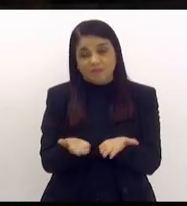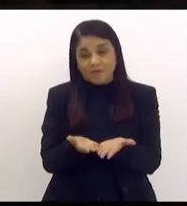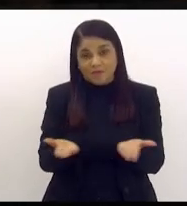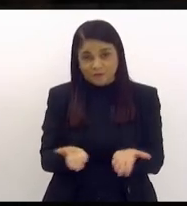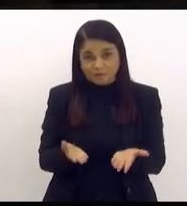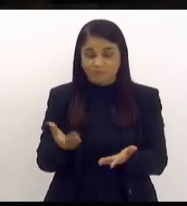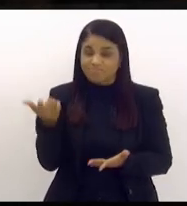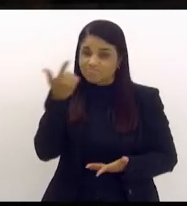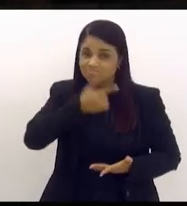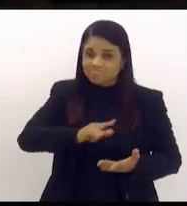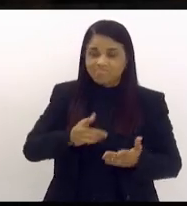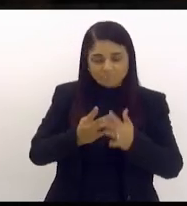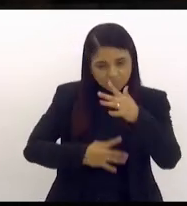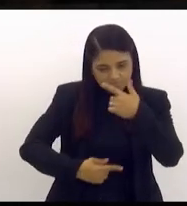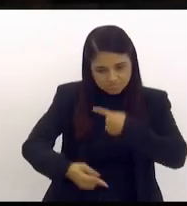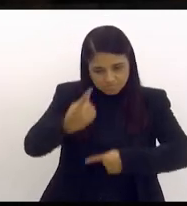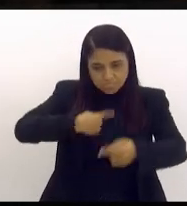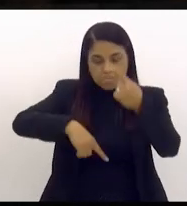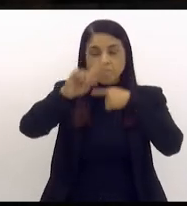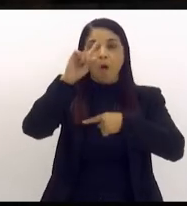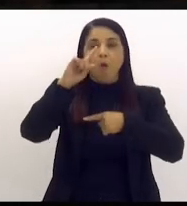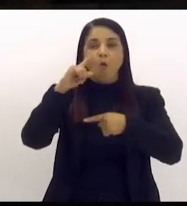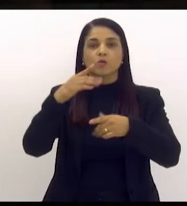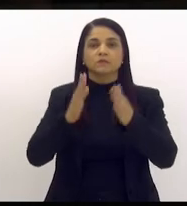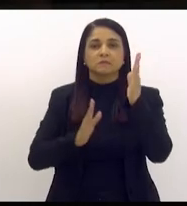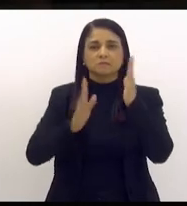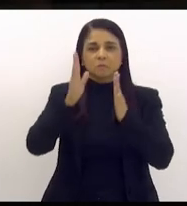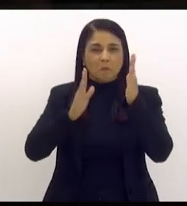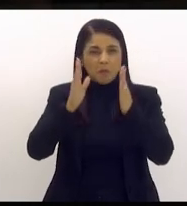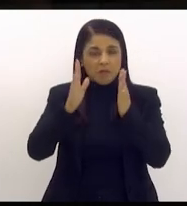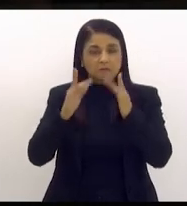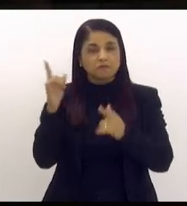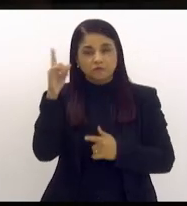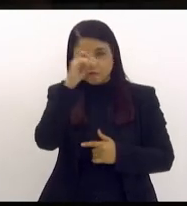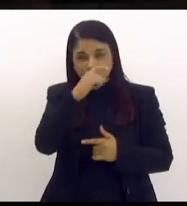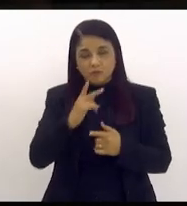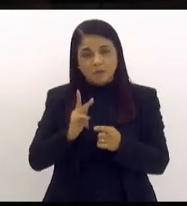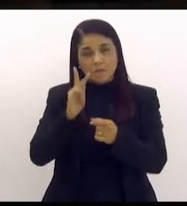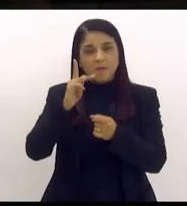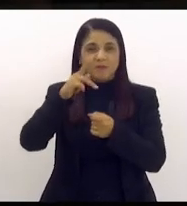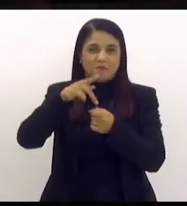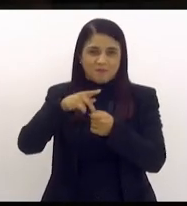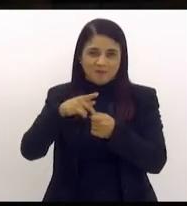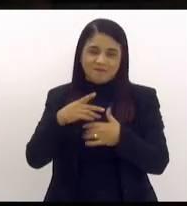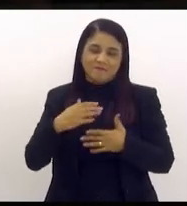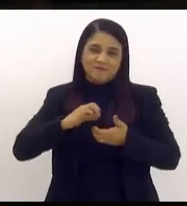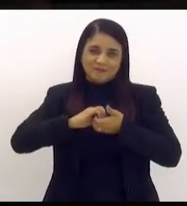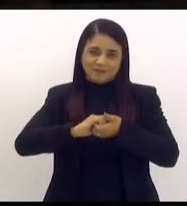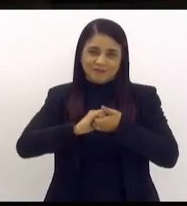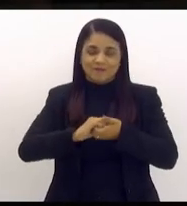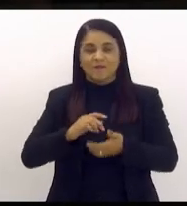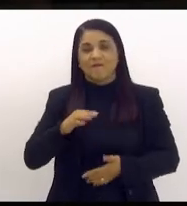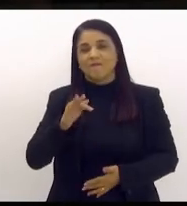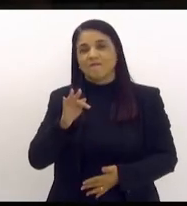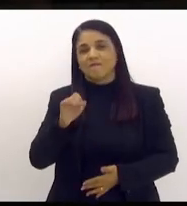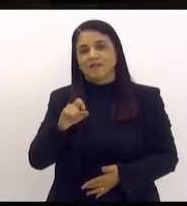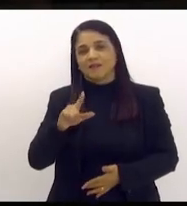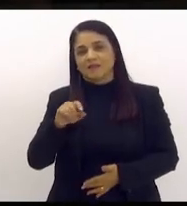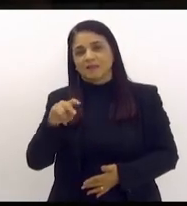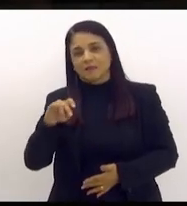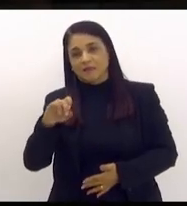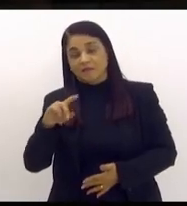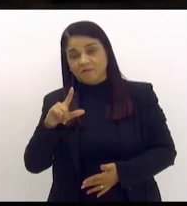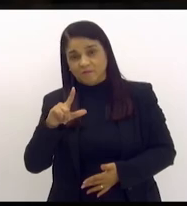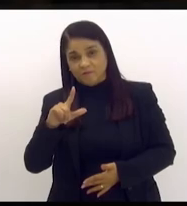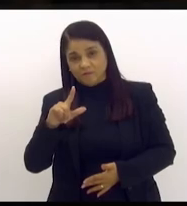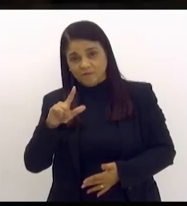recuperar de fato nesse momento depois de tempos sombrios a nossa Petrobras Então vou saudar aqui o Felipe Peixoto o